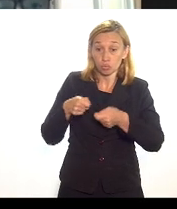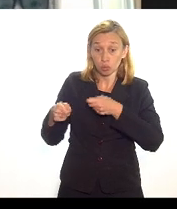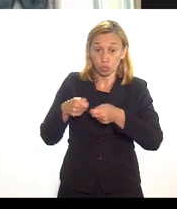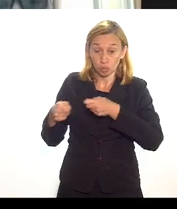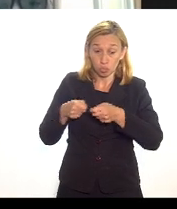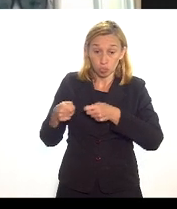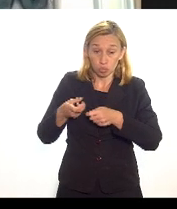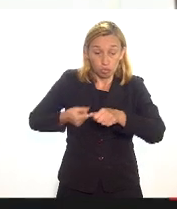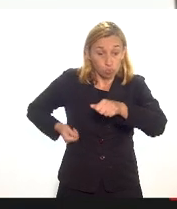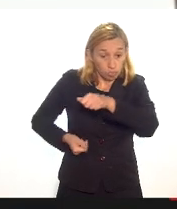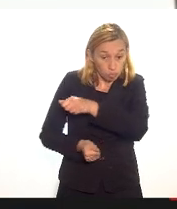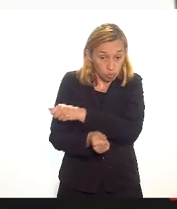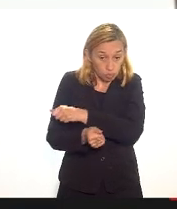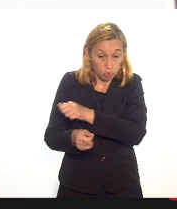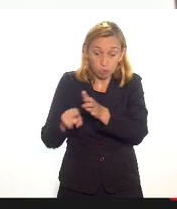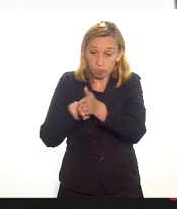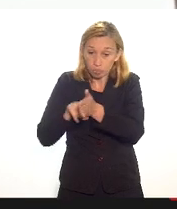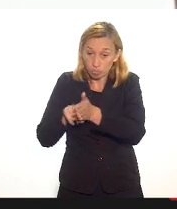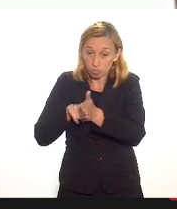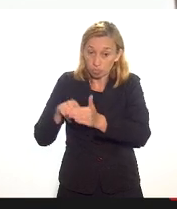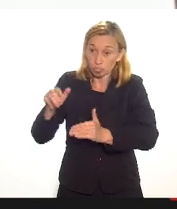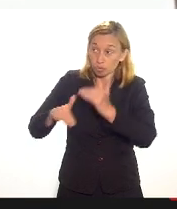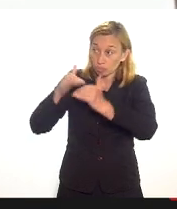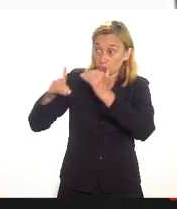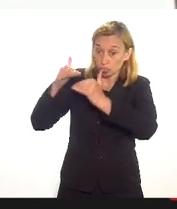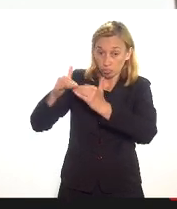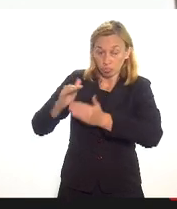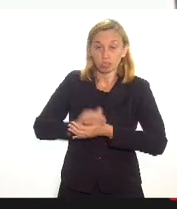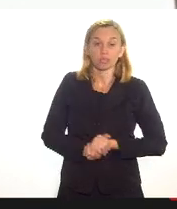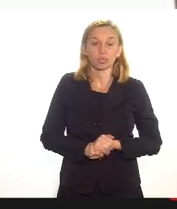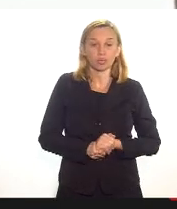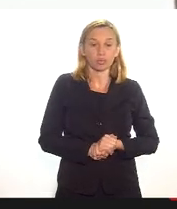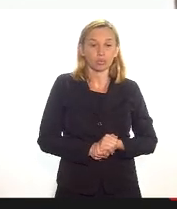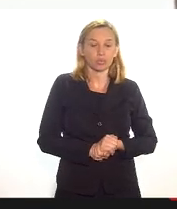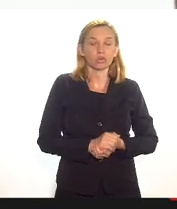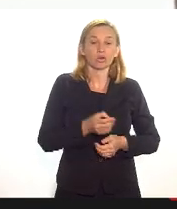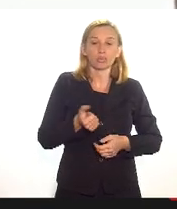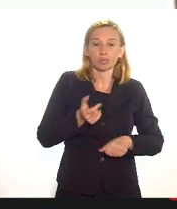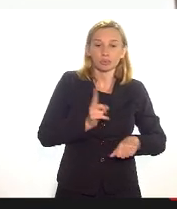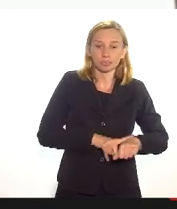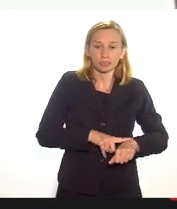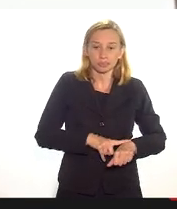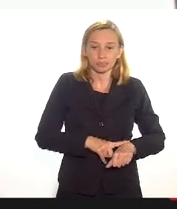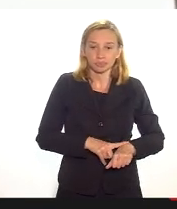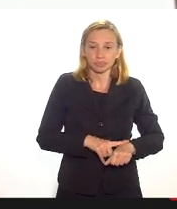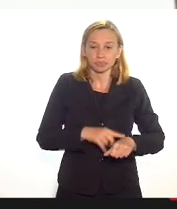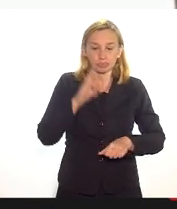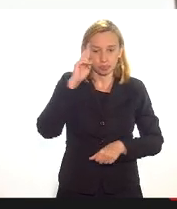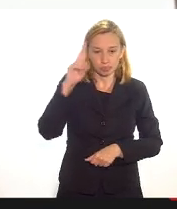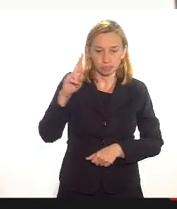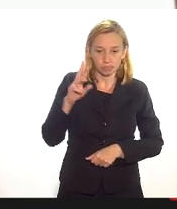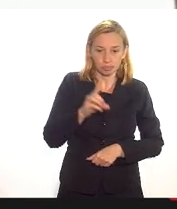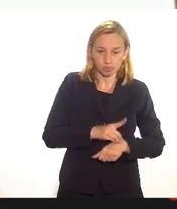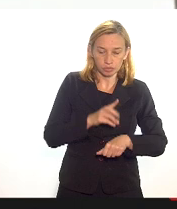dos investimentos em pesquisa e desenvolvimento, que até há pouco tempo era chefiado pelo